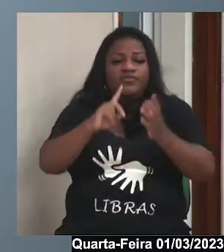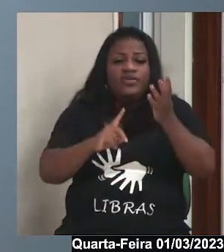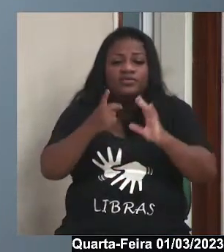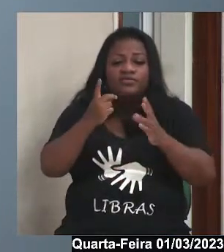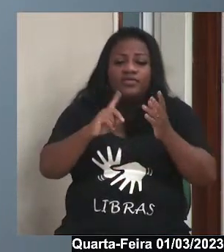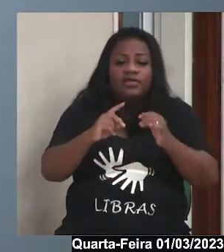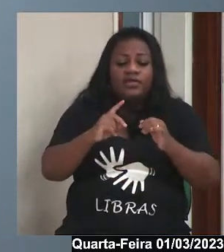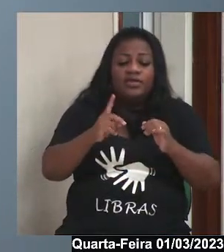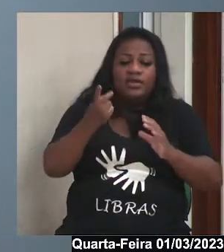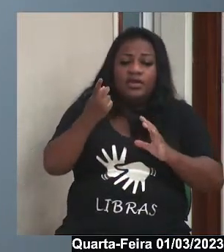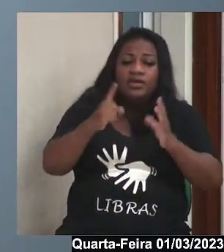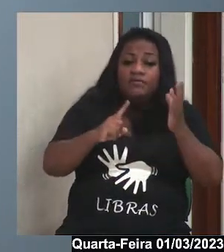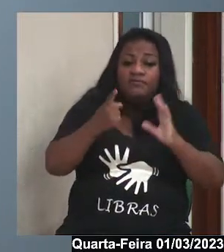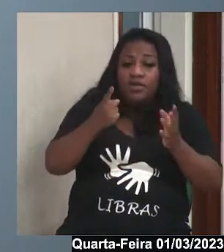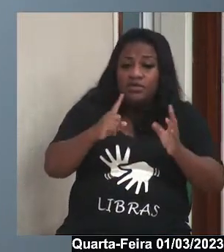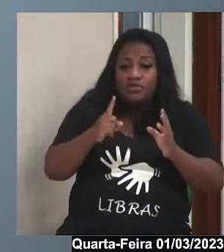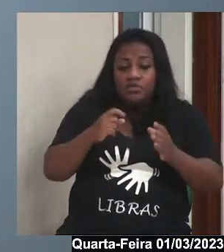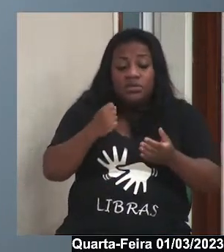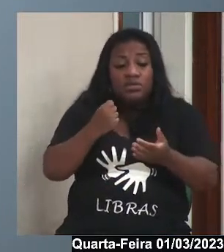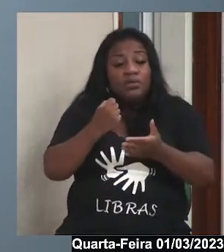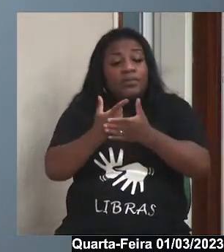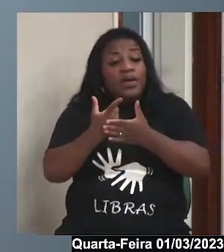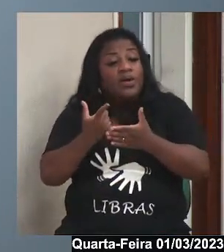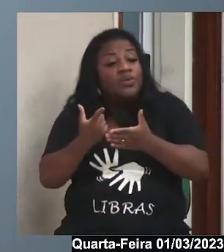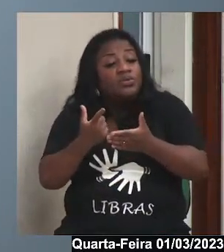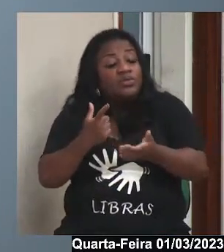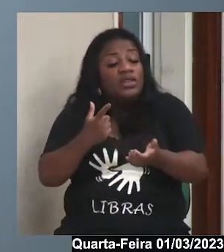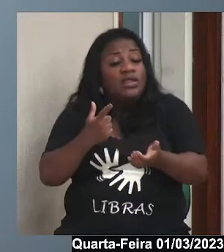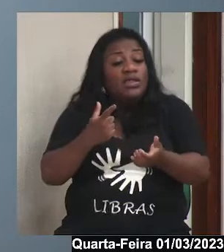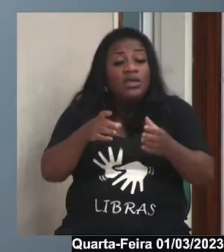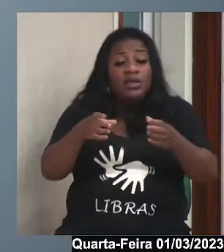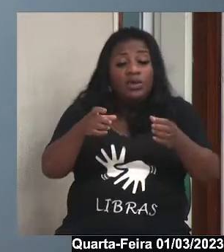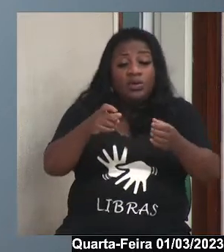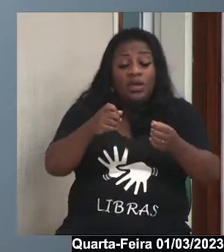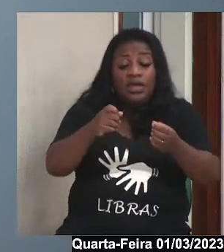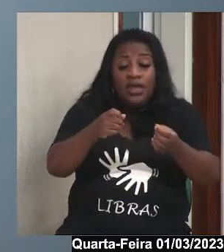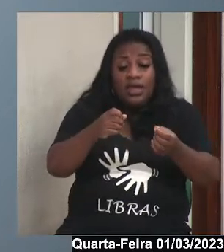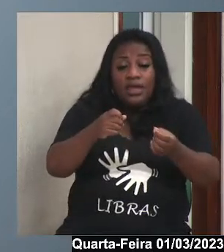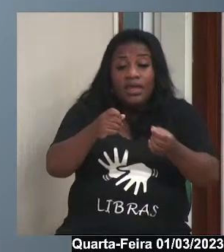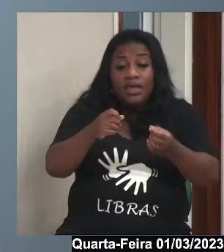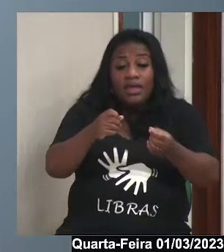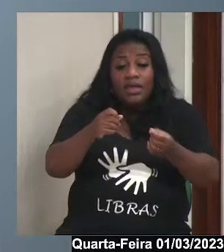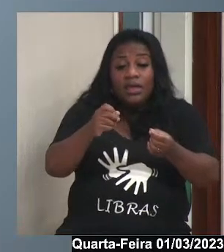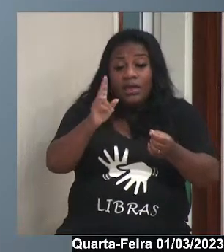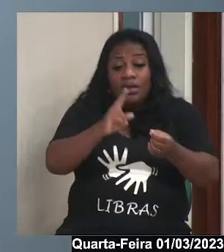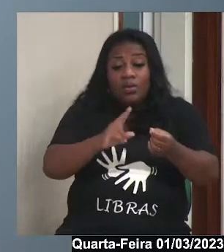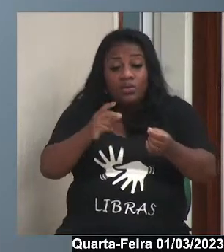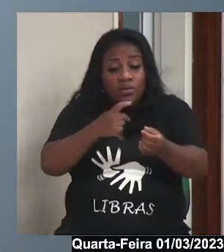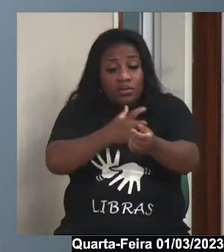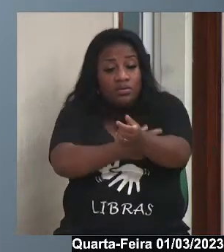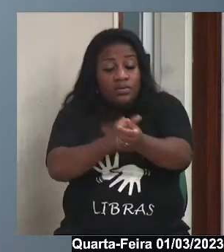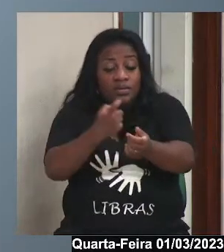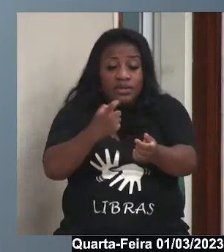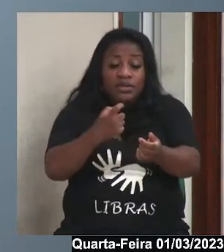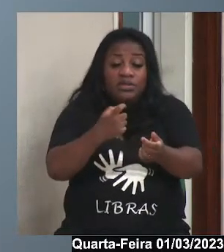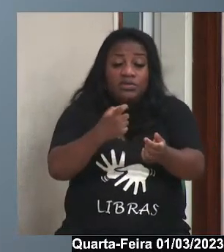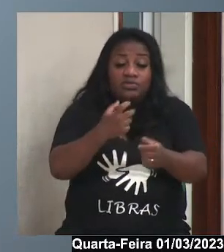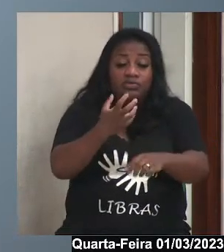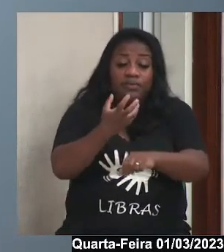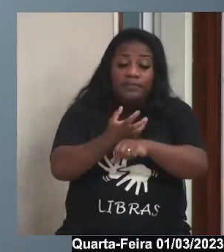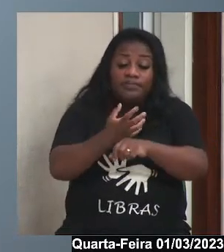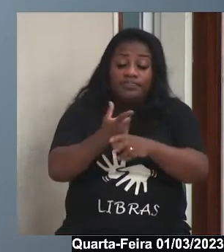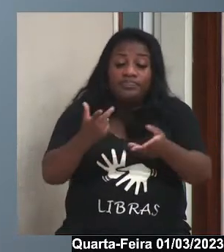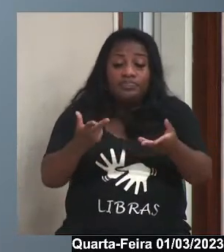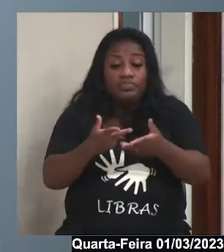da saúde. Por que, que o prefeito fez o carnanejo e não tem kit diabetes na UBS do seu bairro. você vai ter que se explicar,